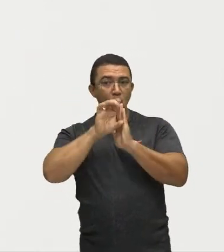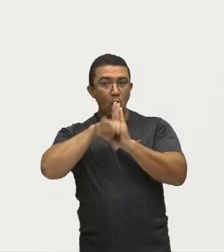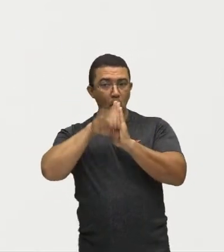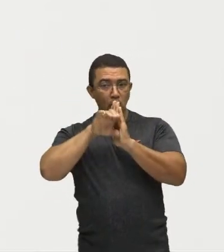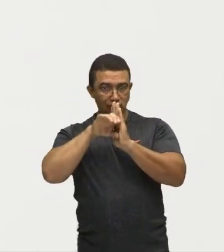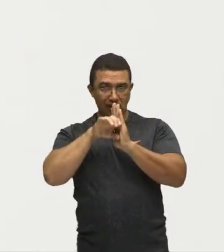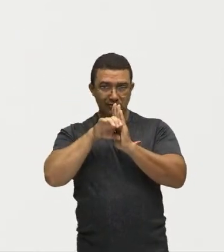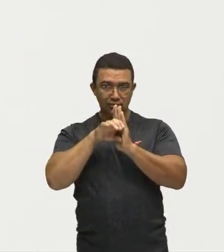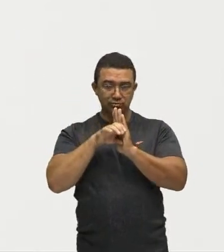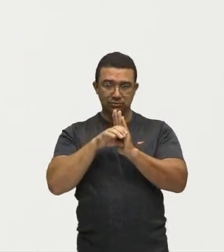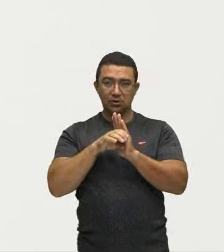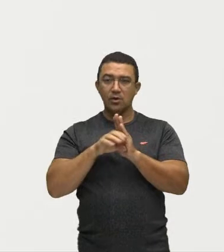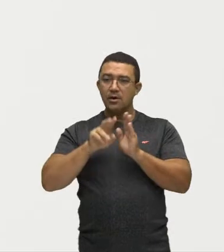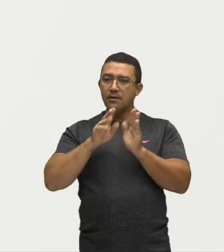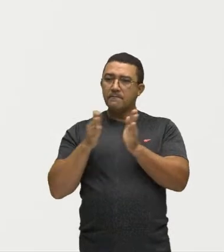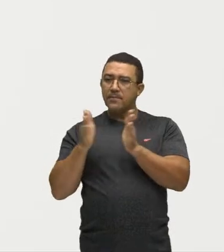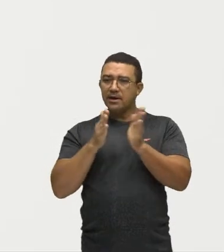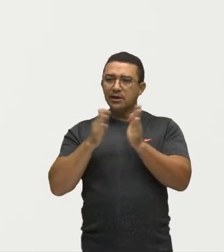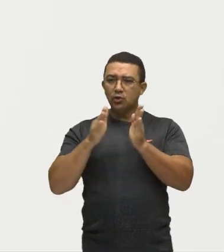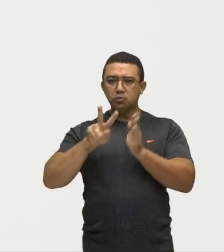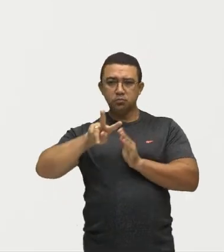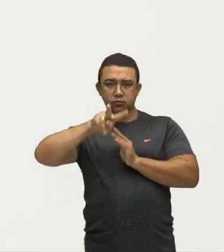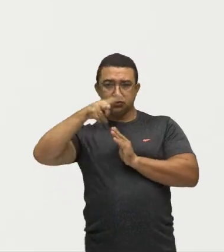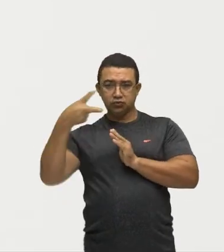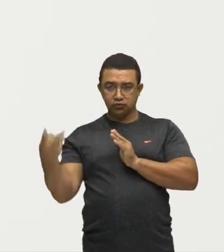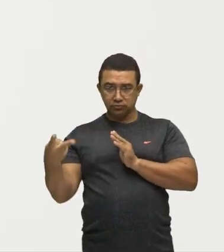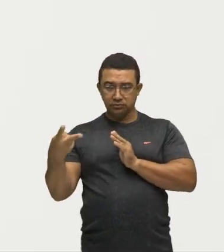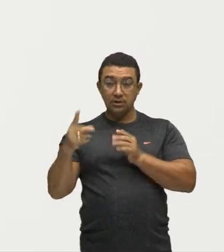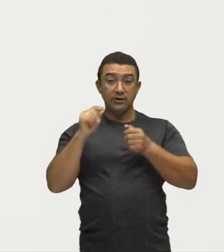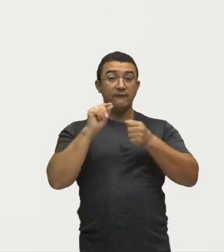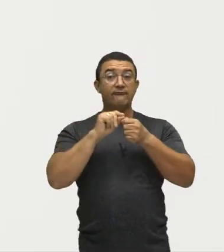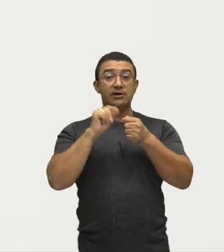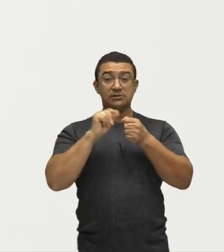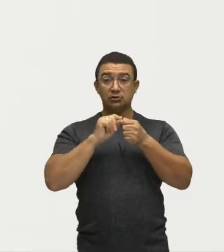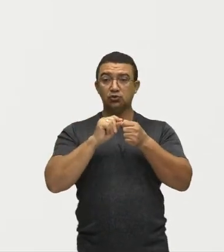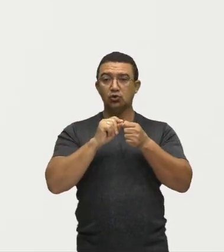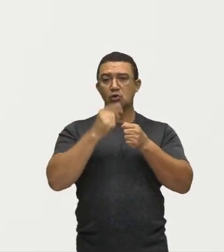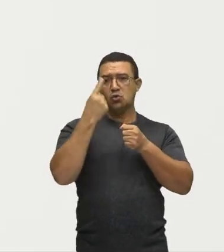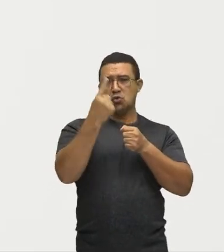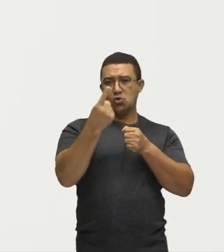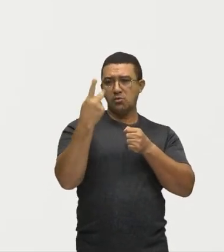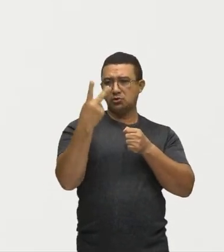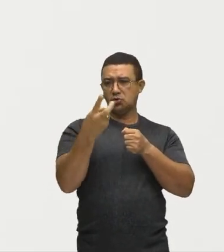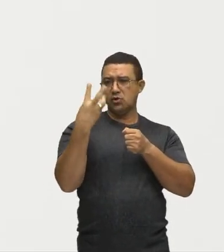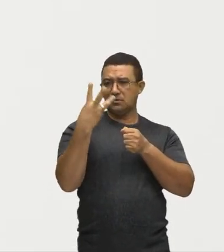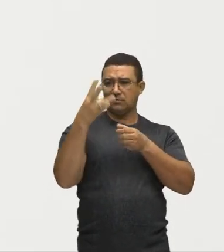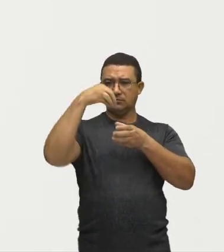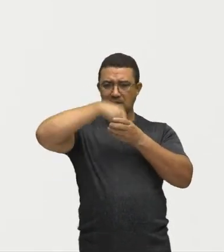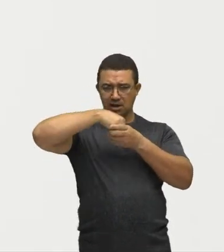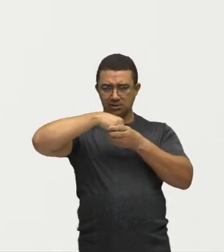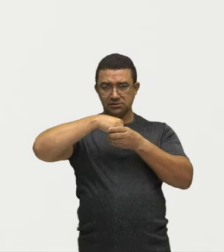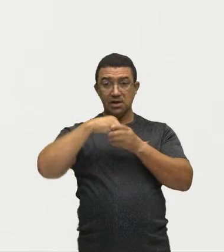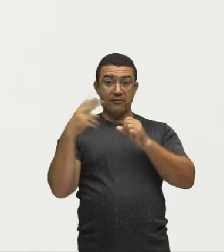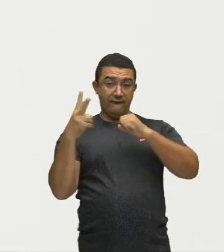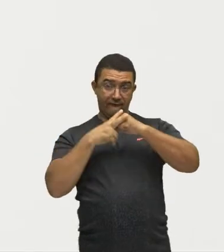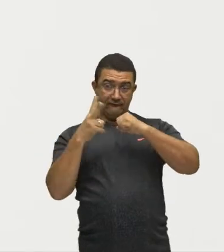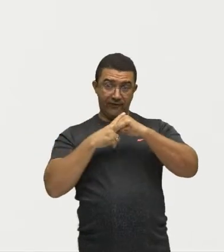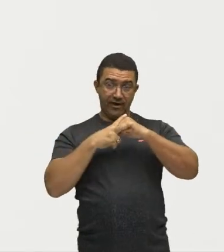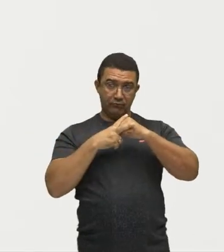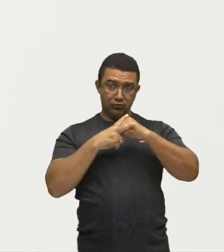2 ou mais orações. Então temos um período composto aqui no exemplo de